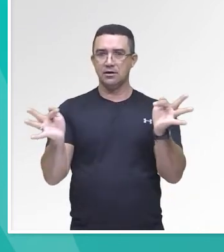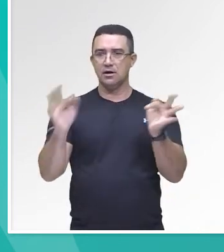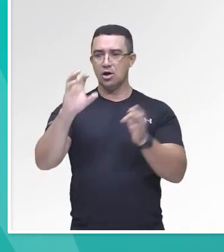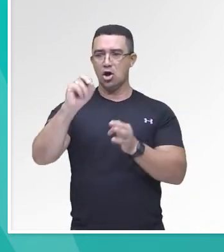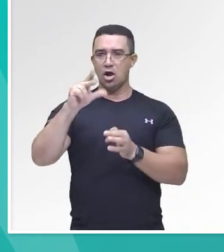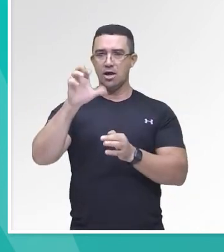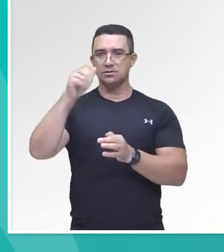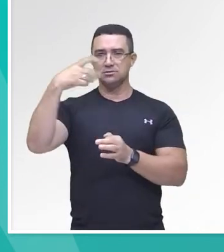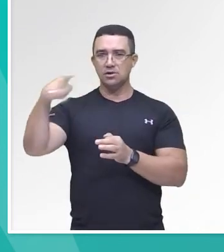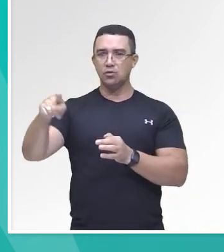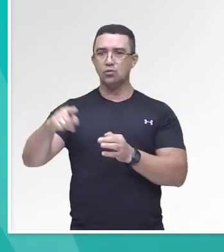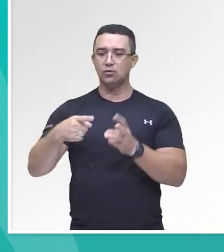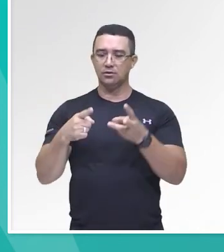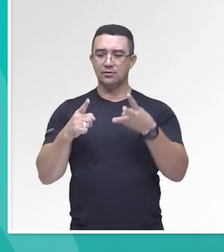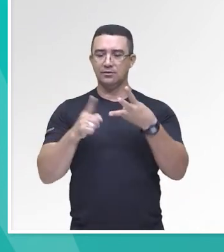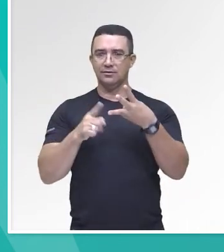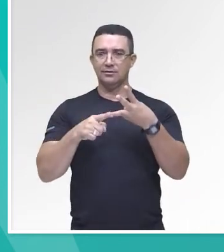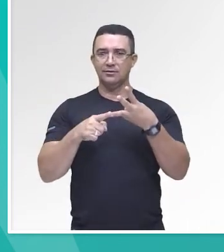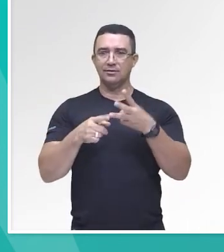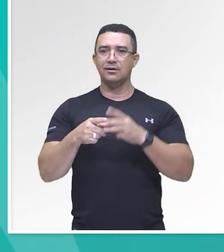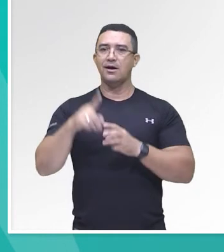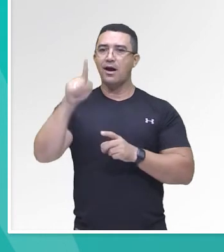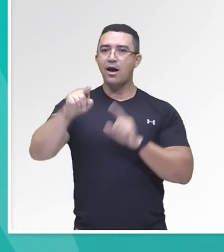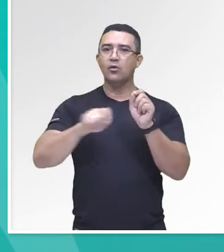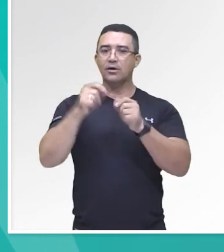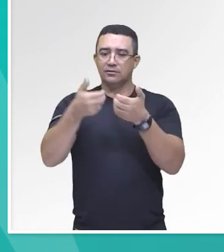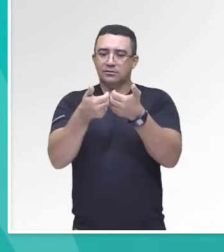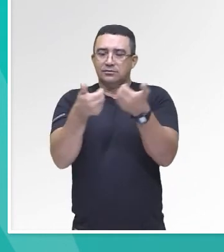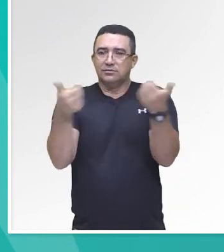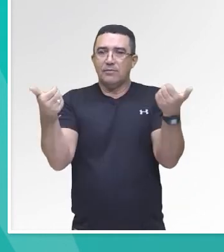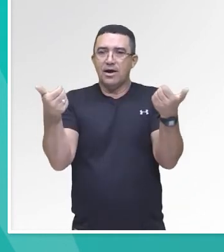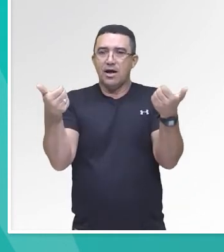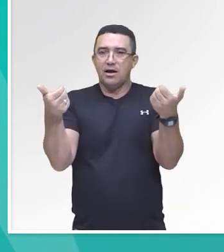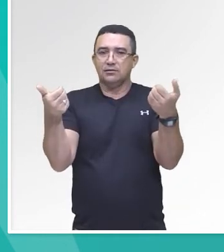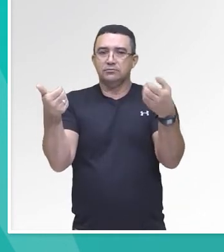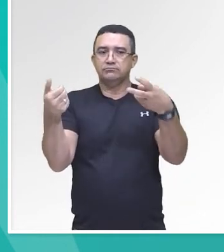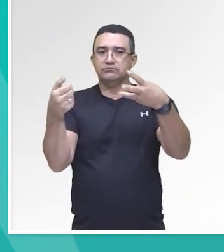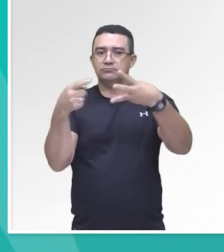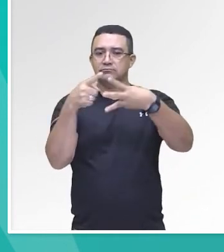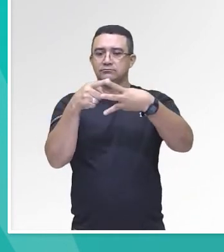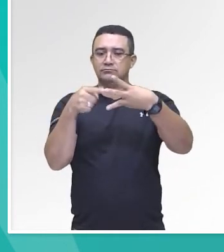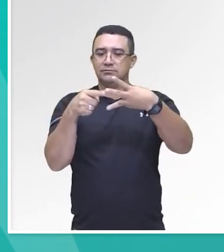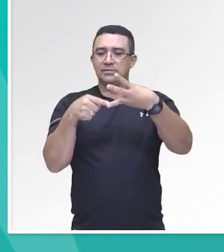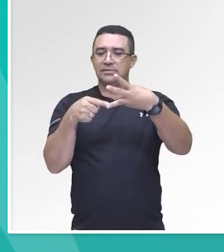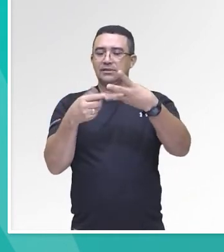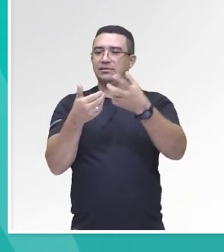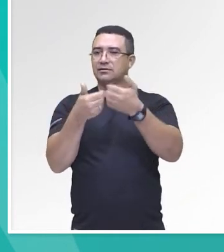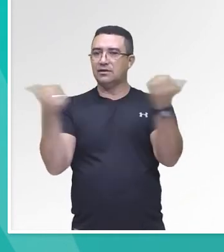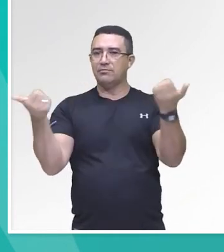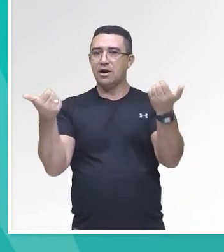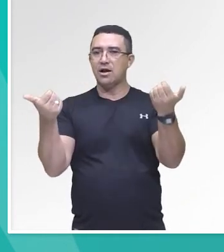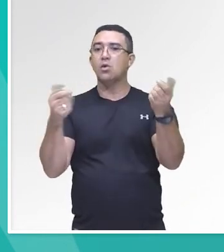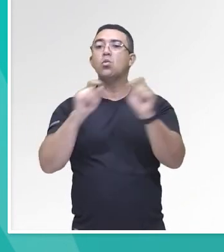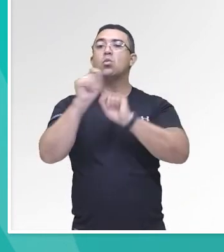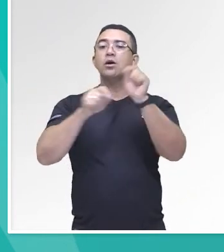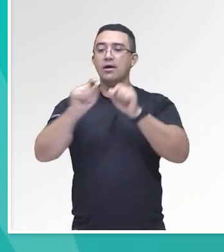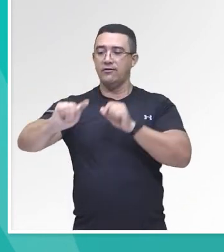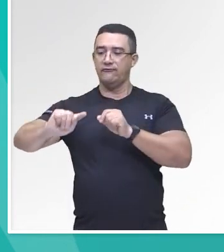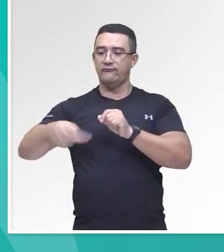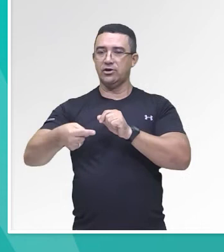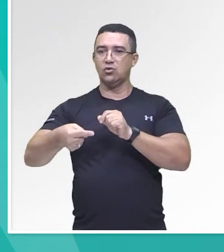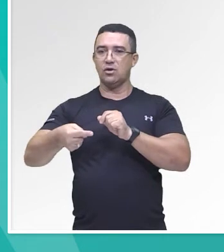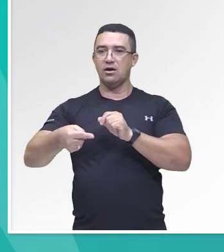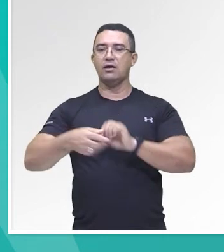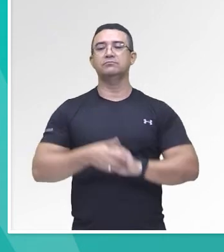terceira oração, que está aqui, ela se separa da segunda pela vírgulazinha. E ela não tem